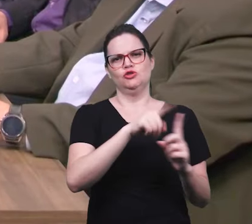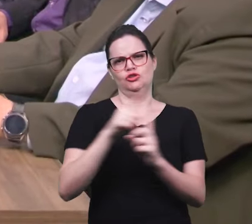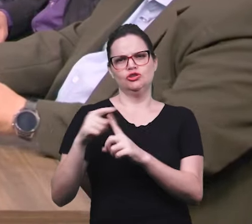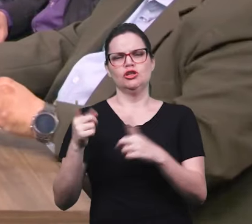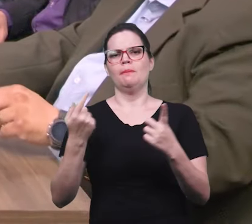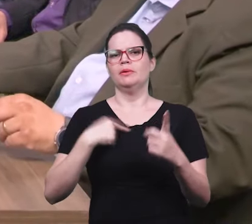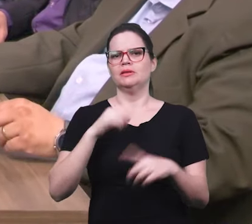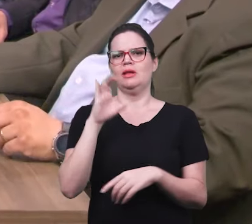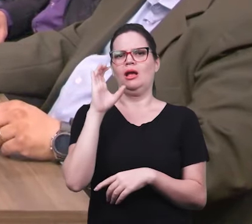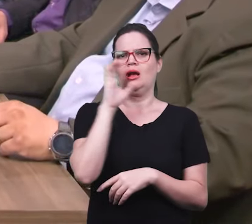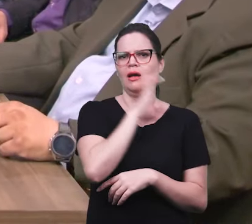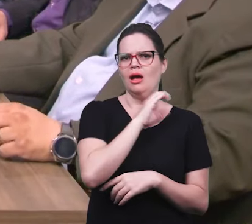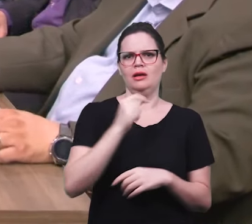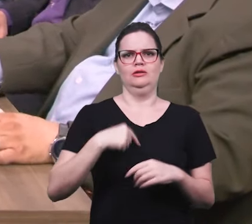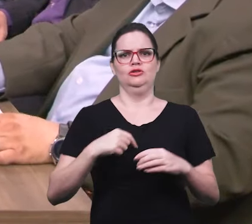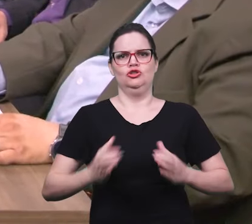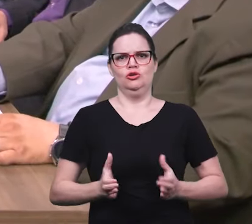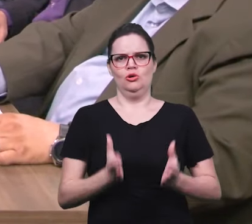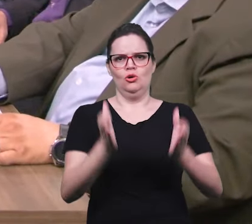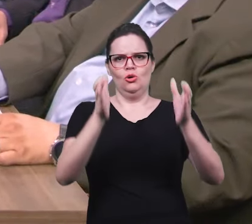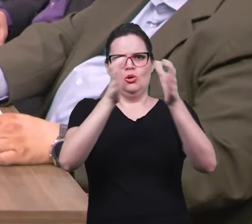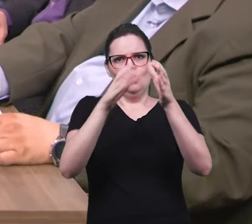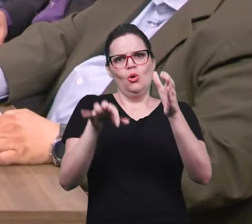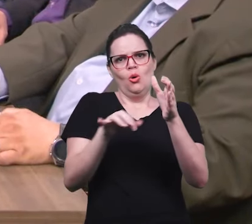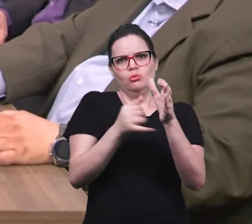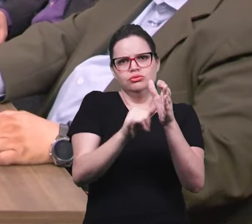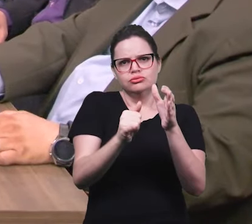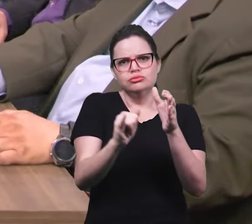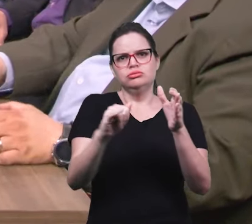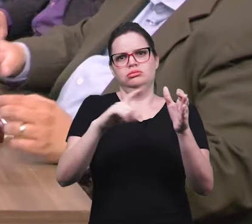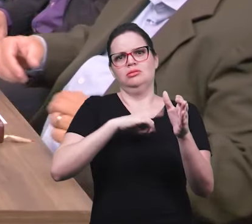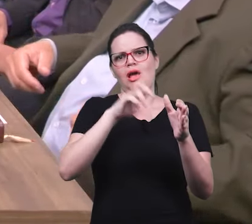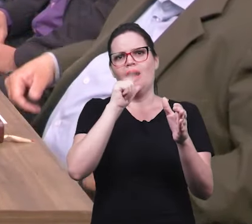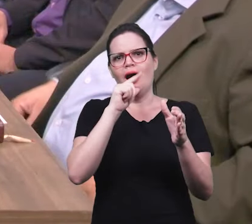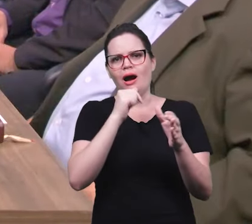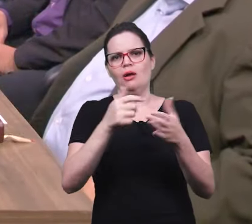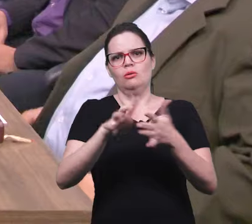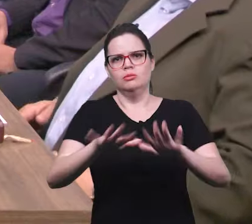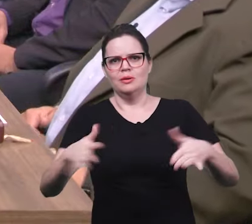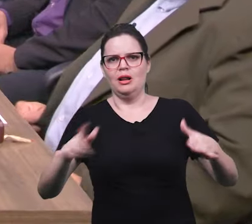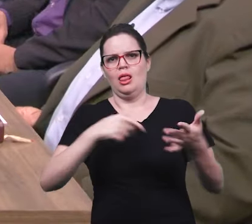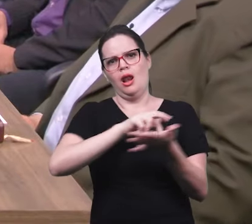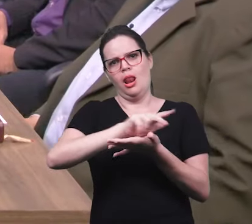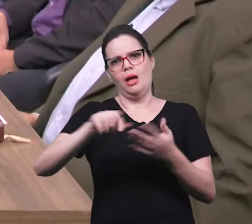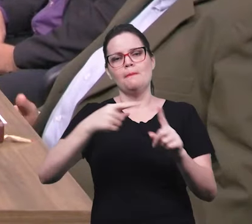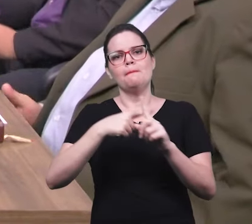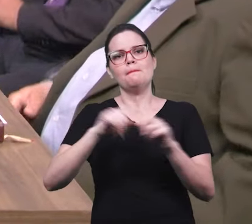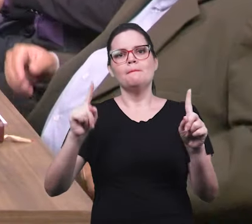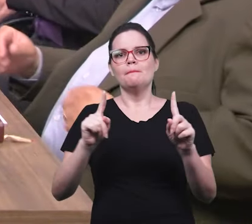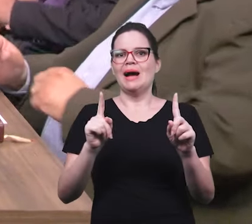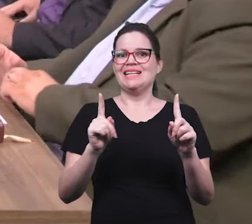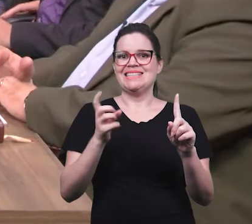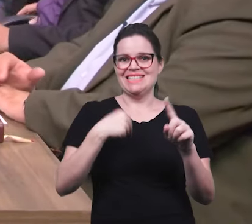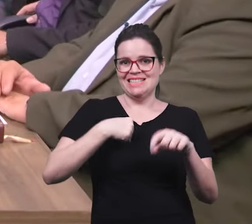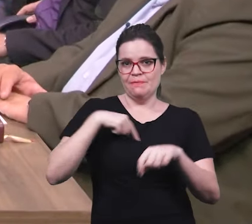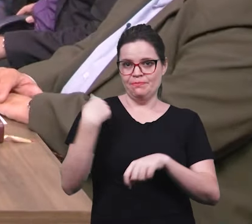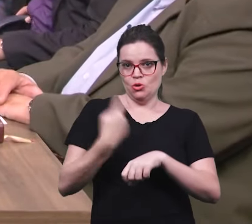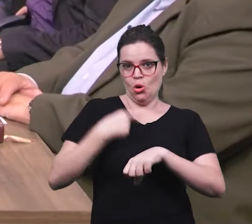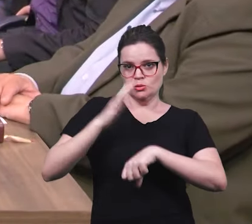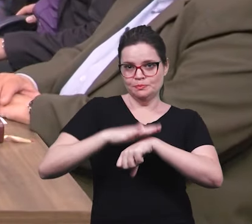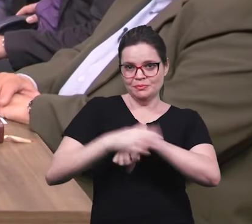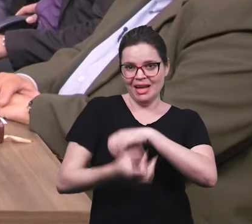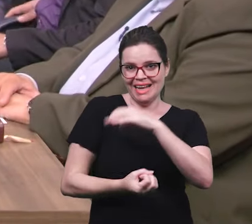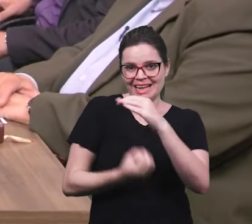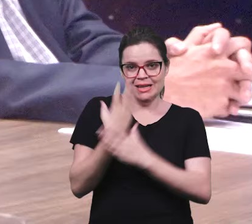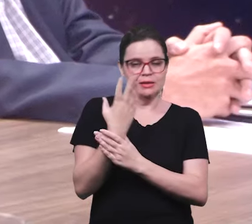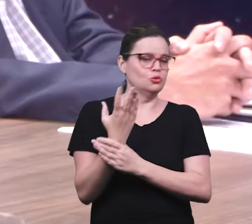elétrica. Então o homem ele não consegue criar energia. A gente só consegue converter de uma forma para outra. Mas Deus aí consegue criar